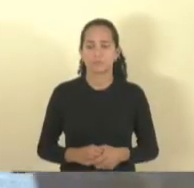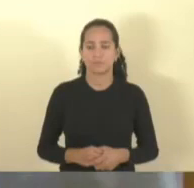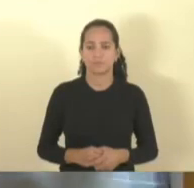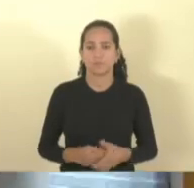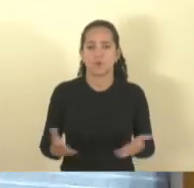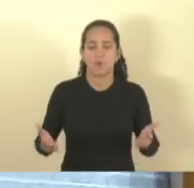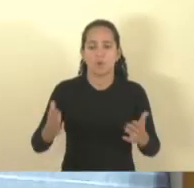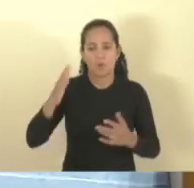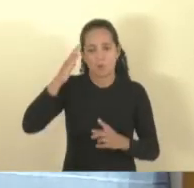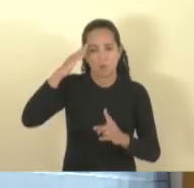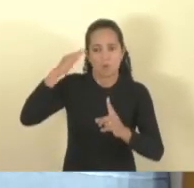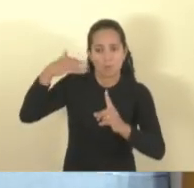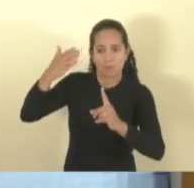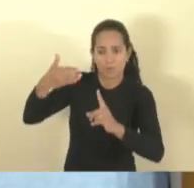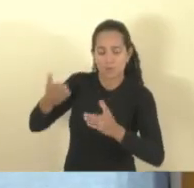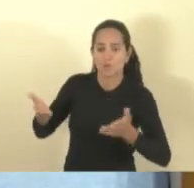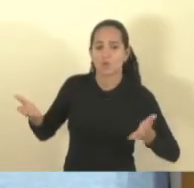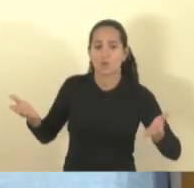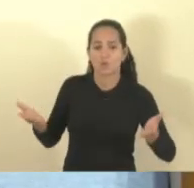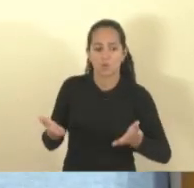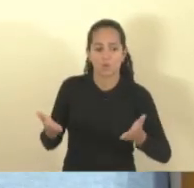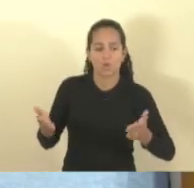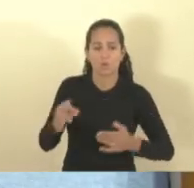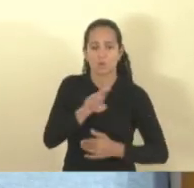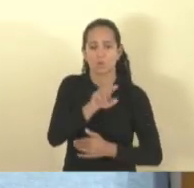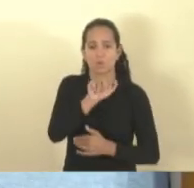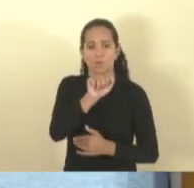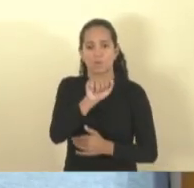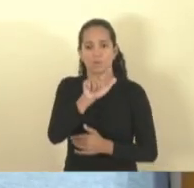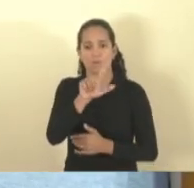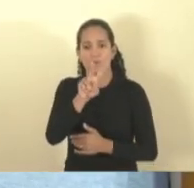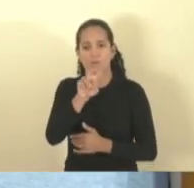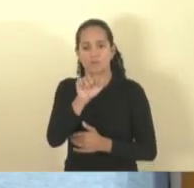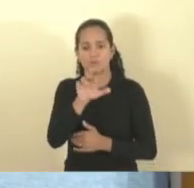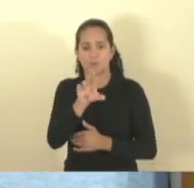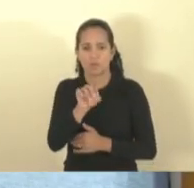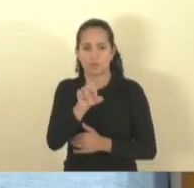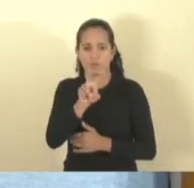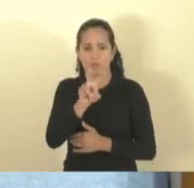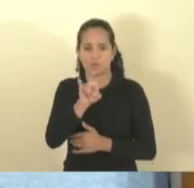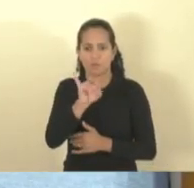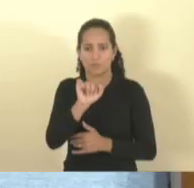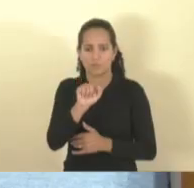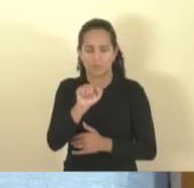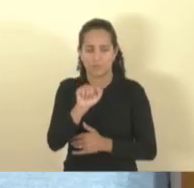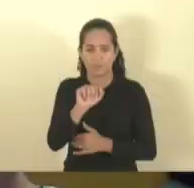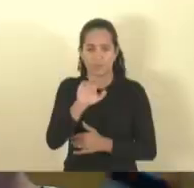Primeira homenagem desta noite vai para Álvaro Viana Brandão.